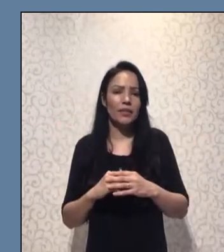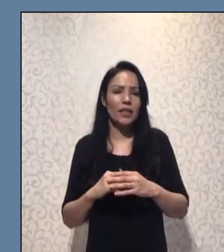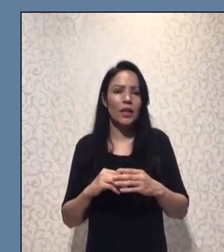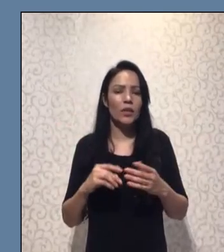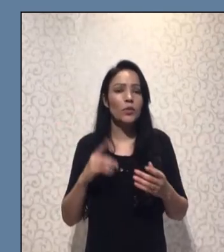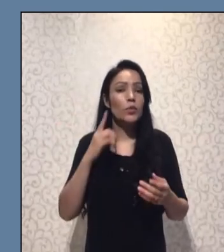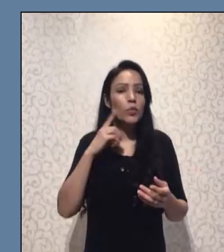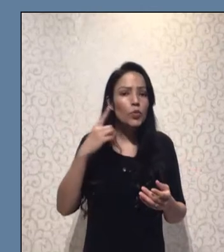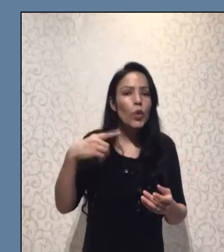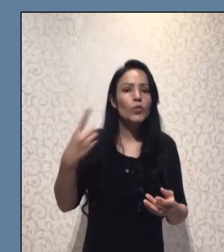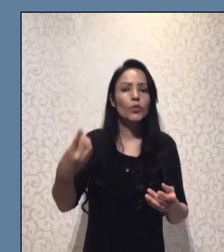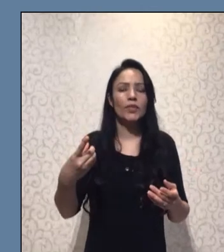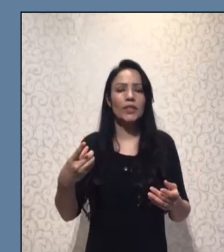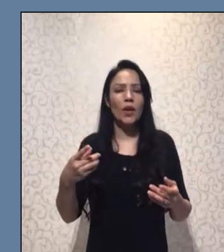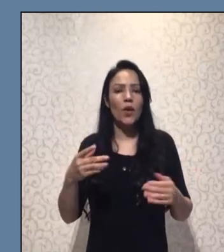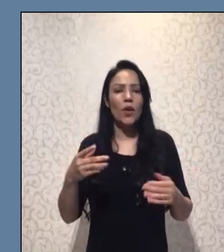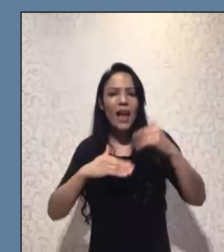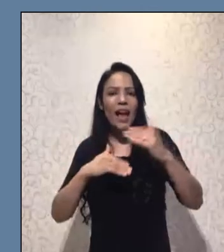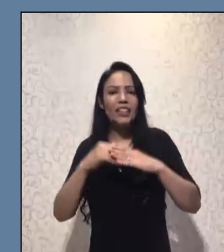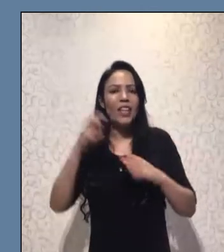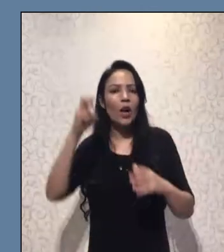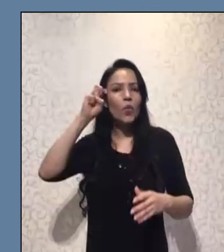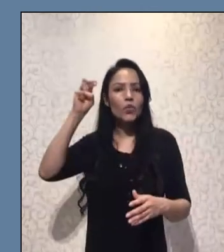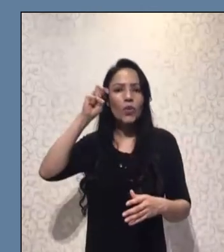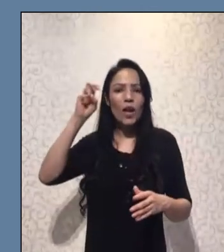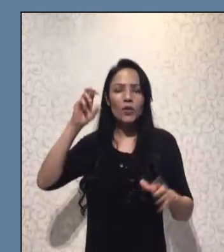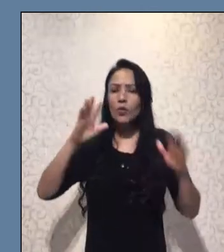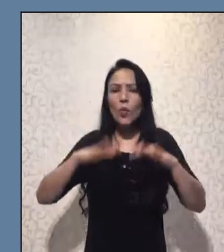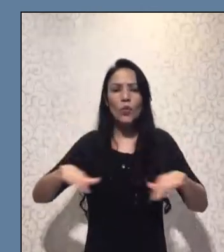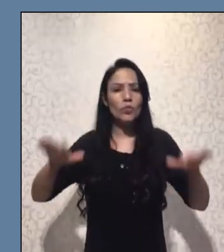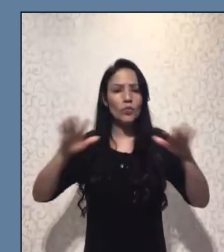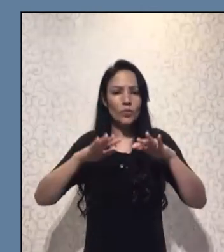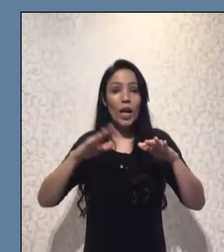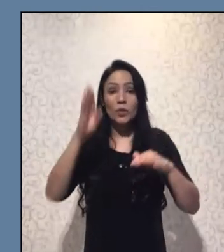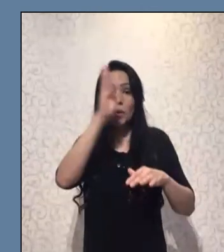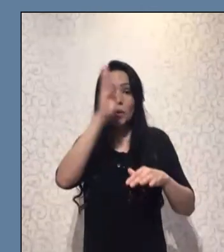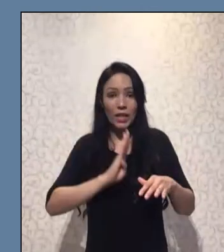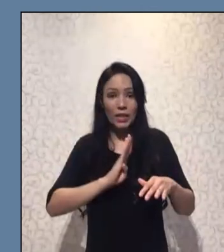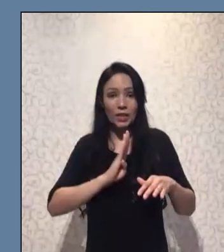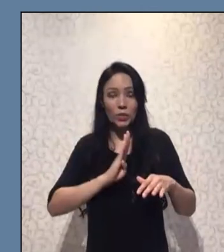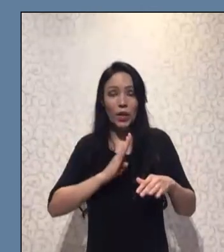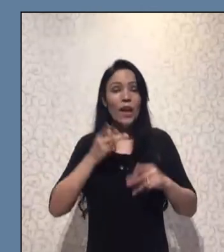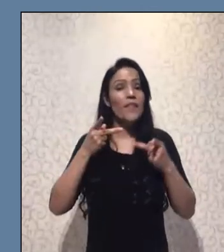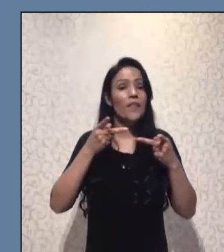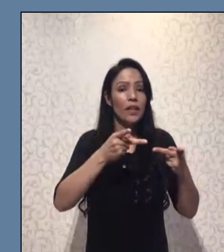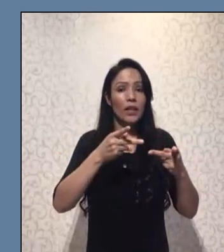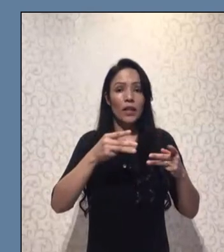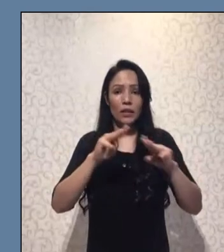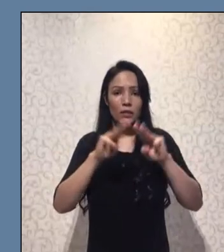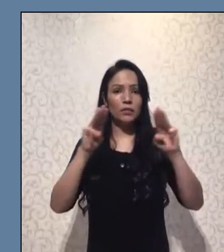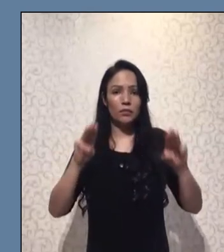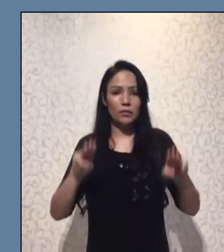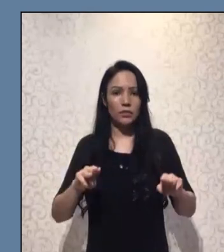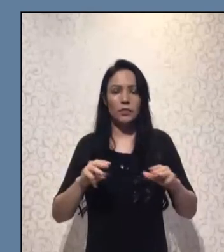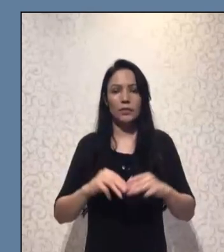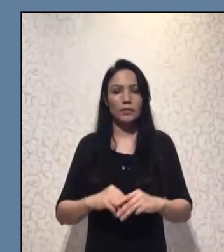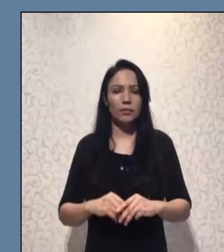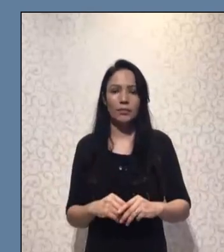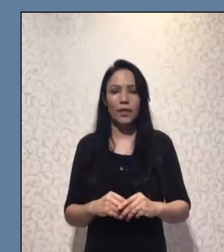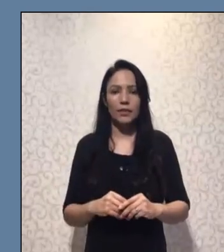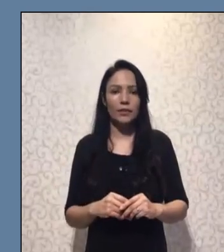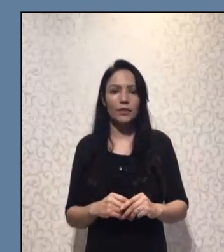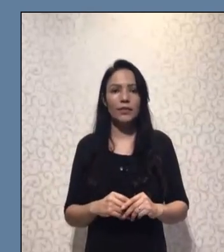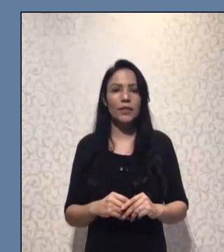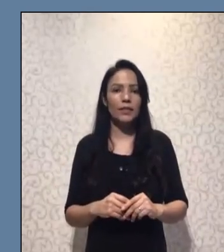do dia a dia ou das práticas culturais das pessoas, infelizmente no Brasil, de irem ao museu. Muito pouca gente. Muito pouca. Você tem um